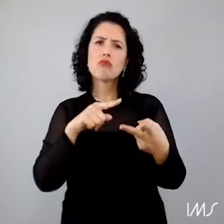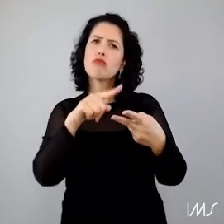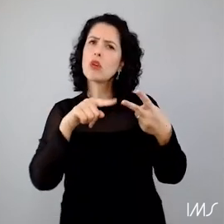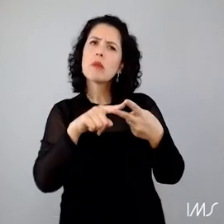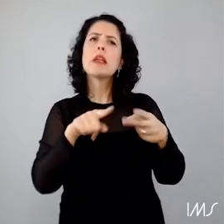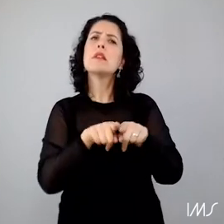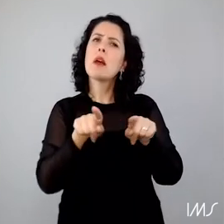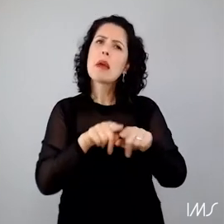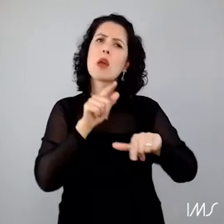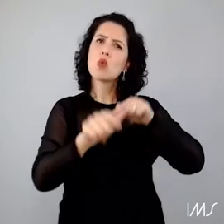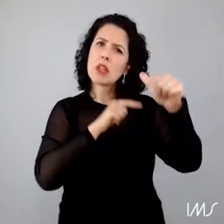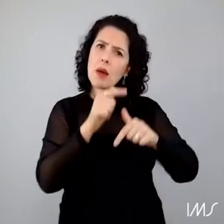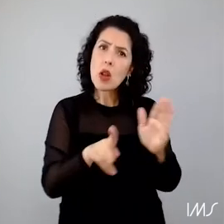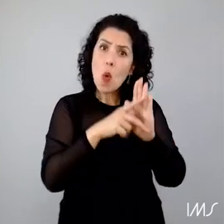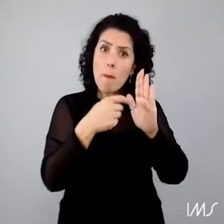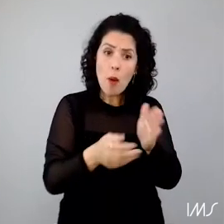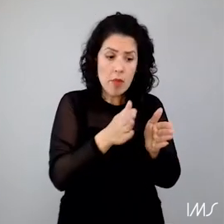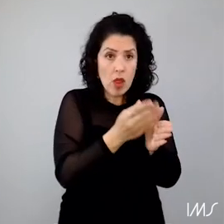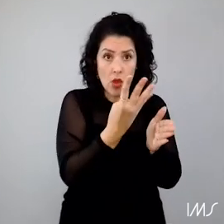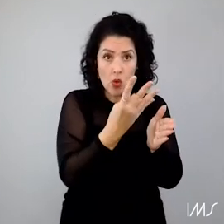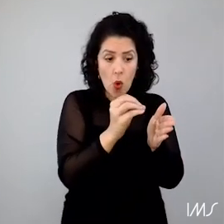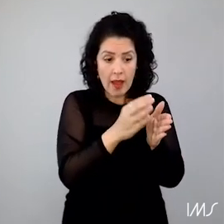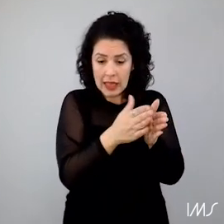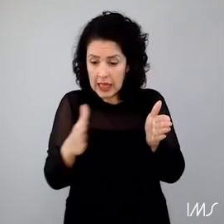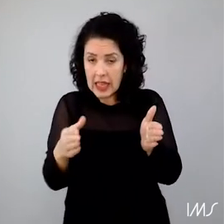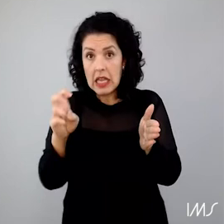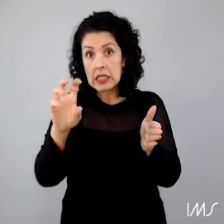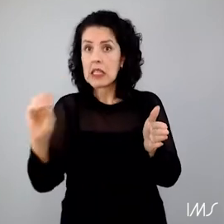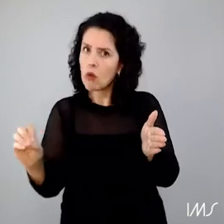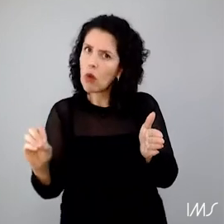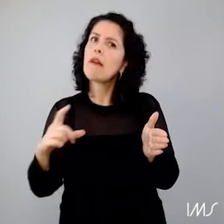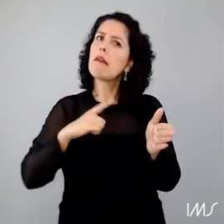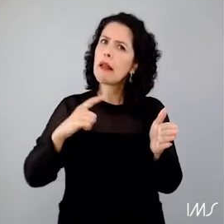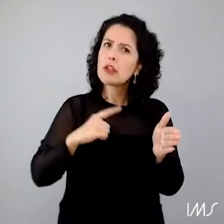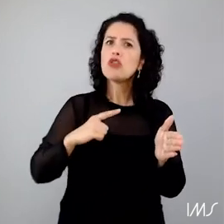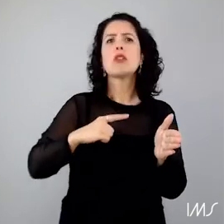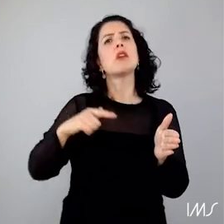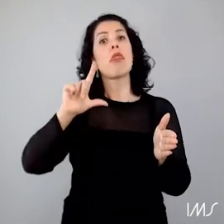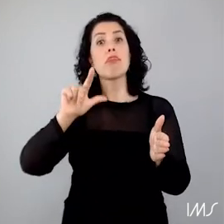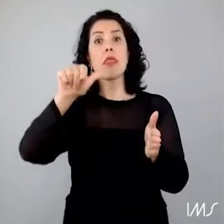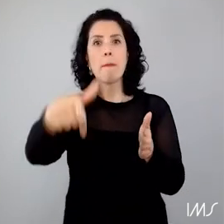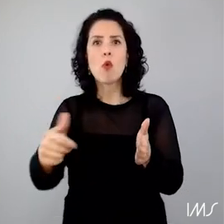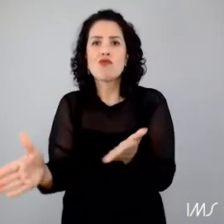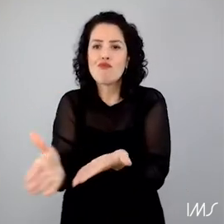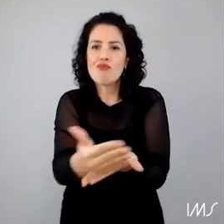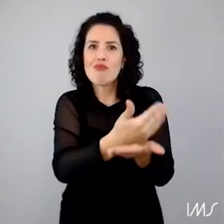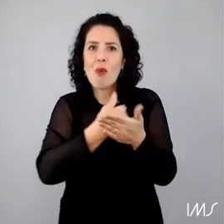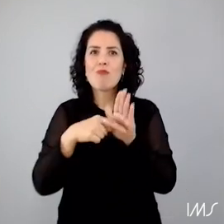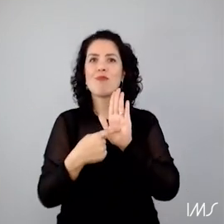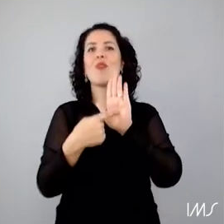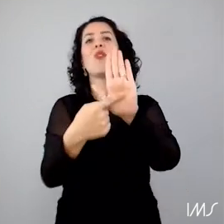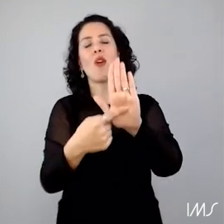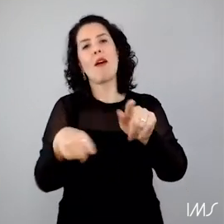seus trabalhos dos anos 40 e 50, a partir de exposições organizadas, grande